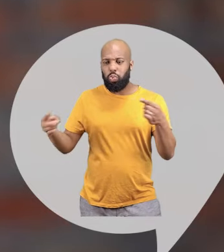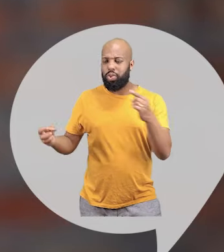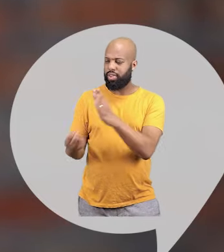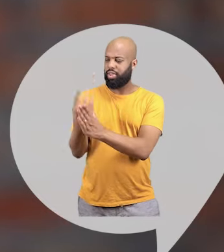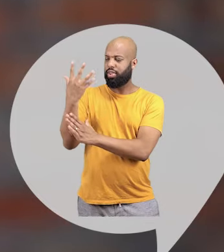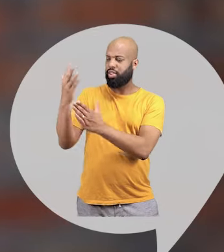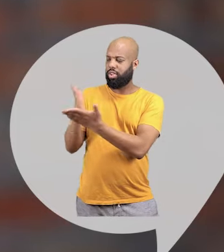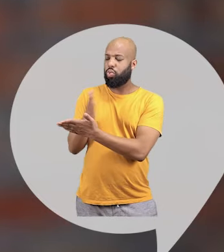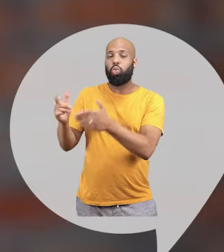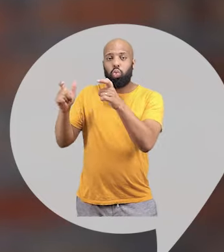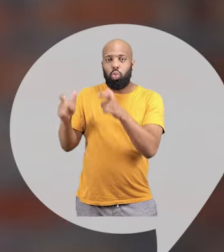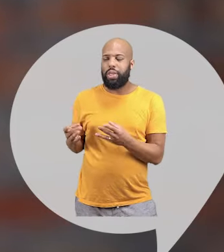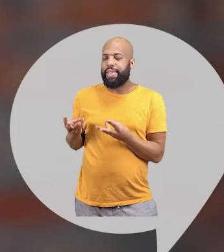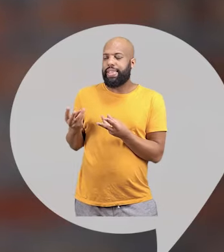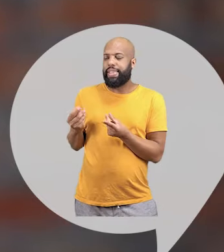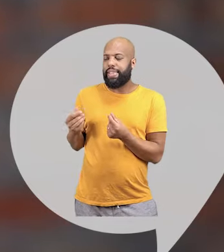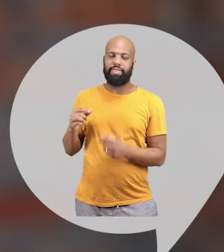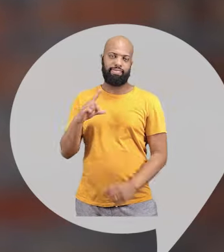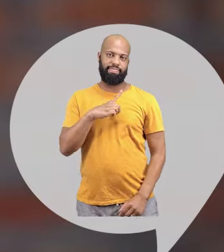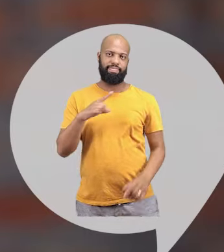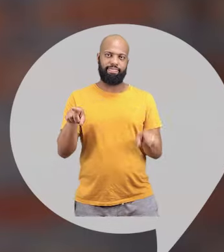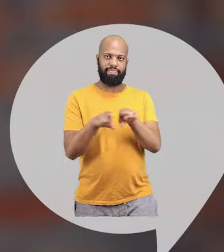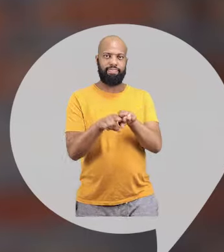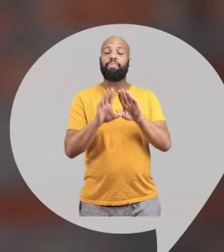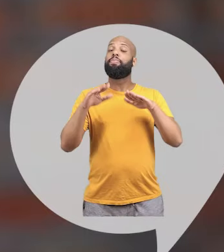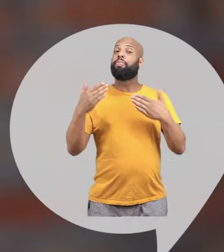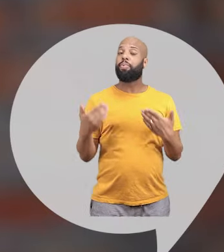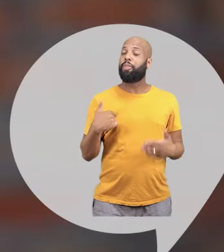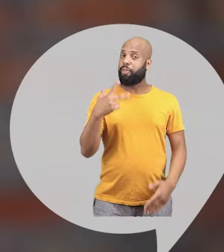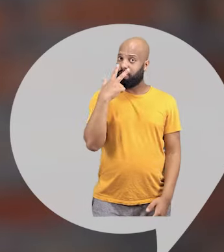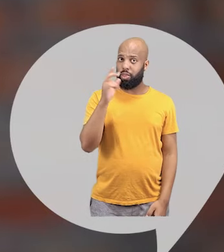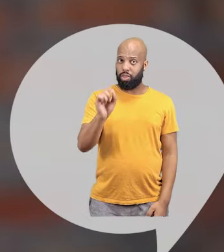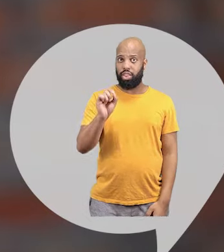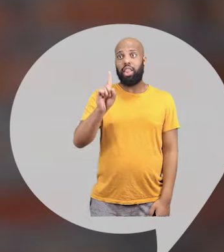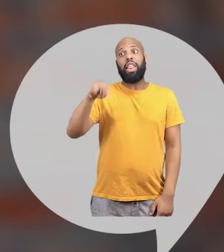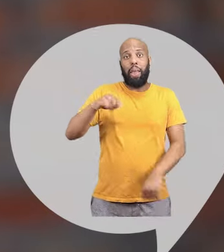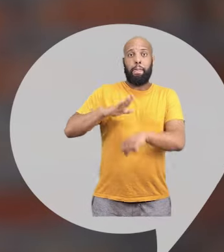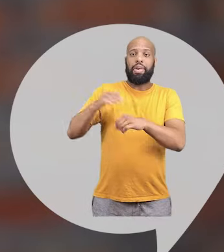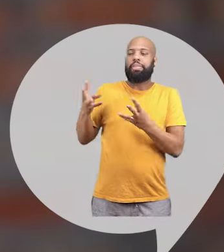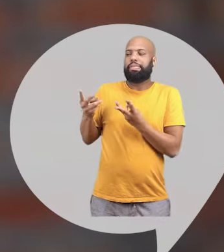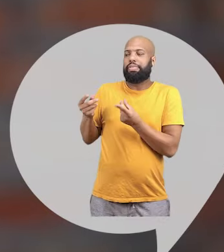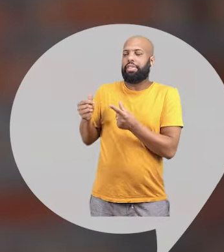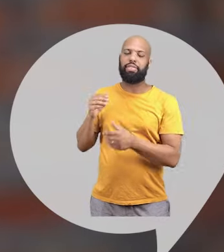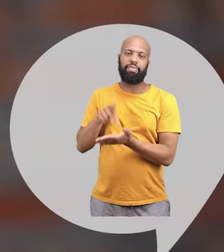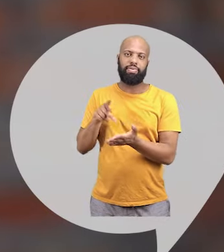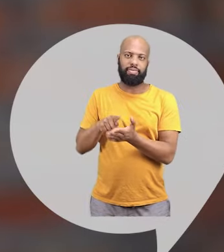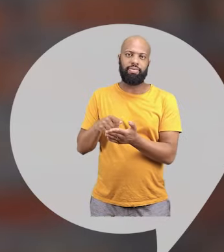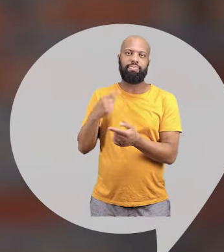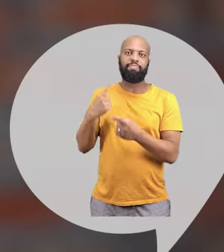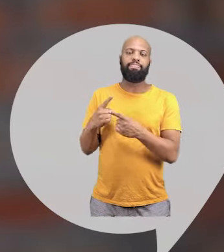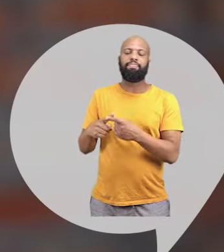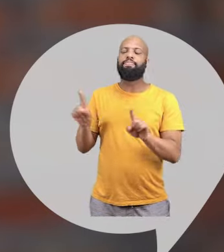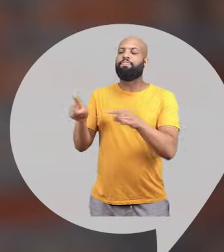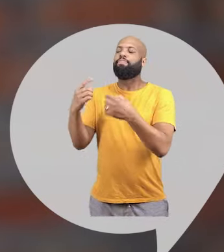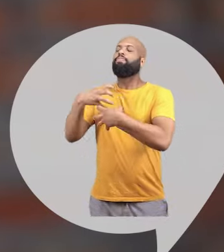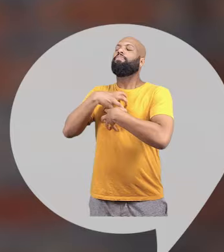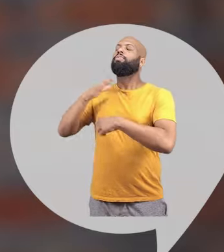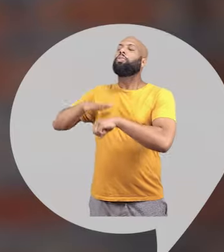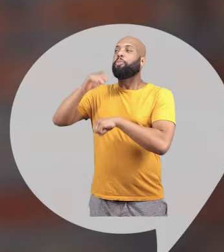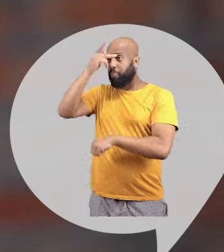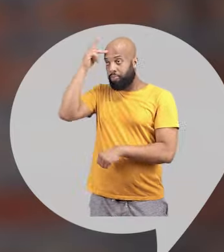que nascem de um lugar que é assim sensível elas são mais sensíveis essas músicas tocam